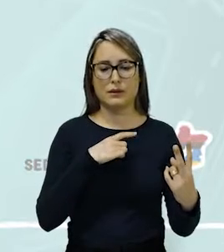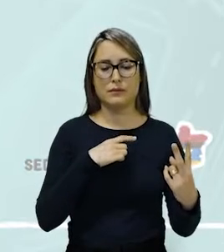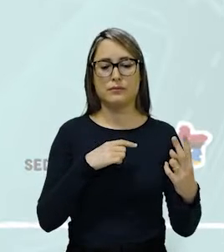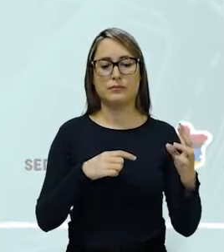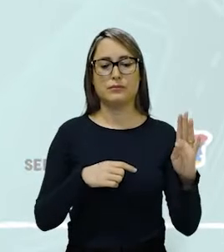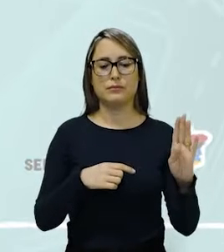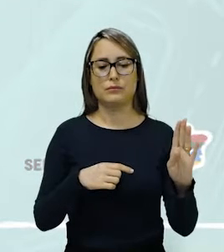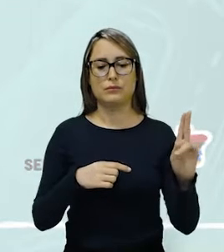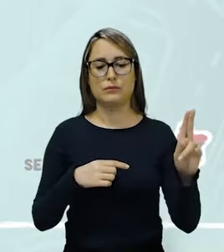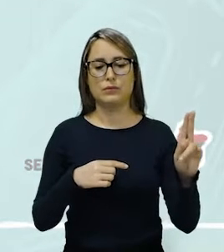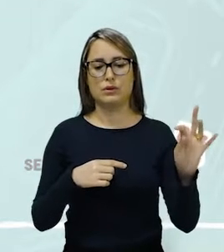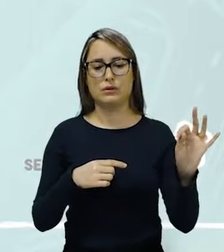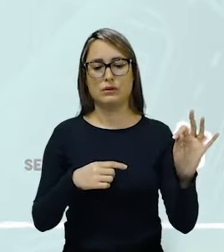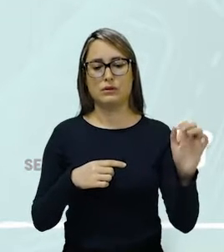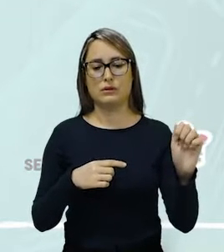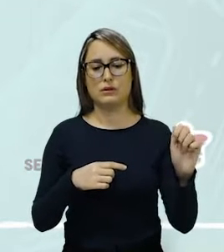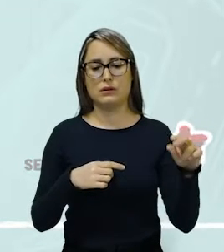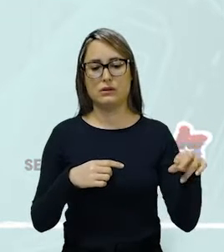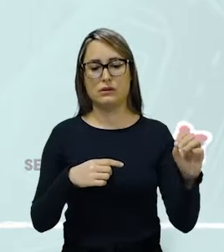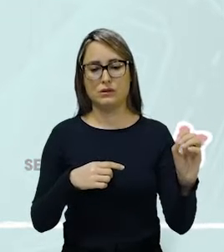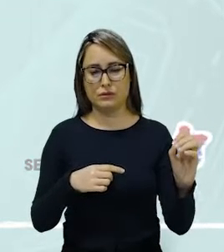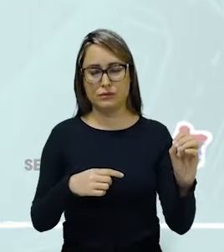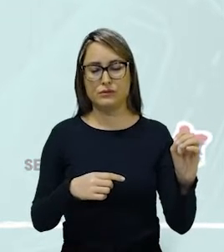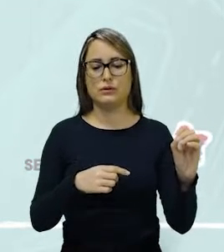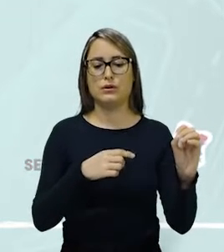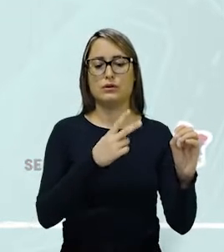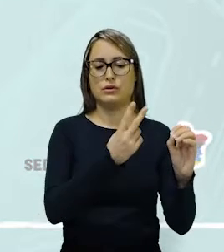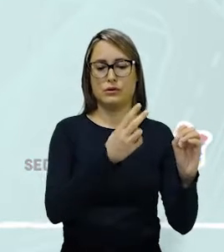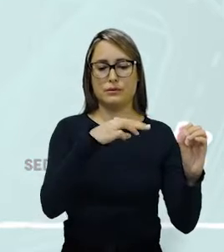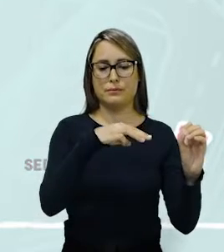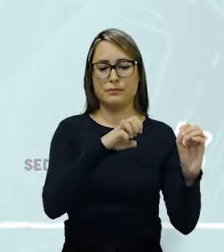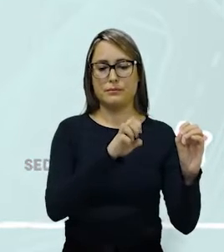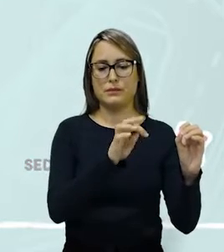2-metilpropano, metóximetano e etanol,